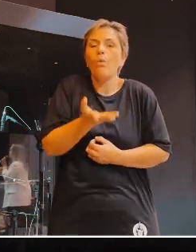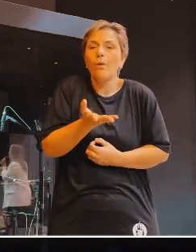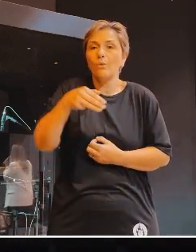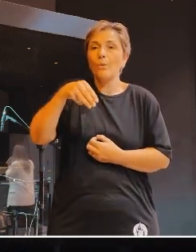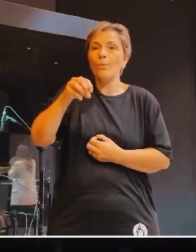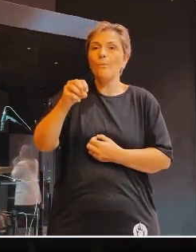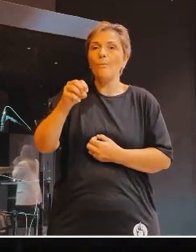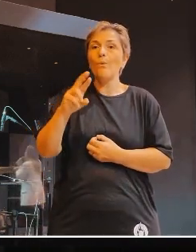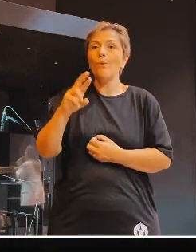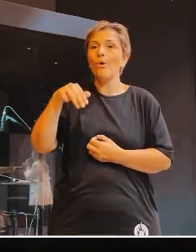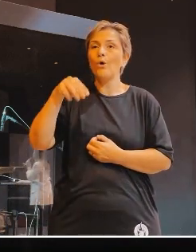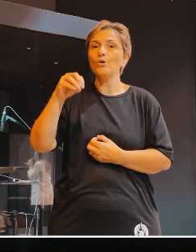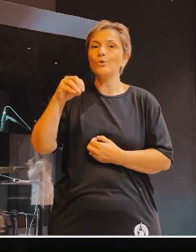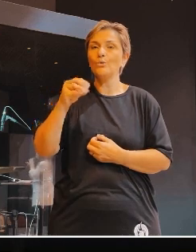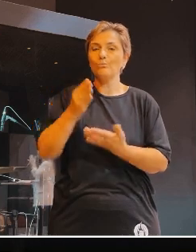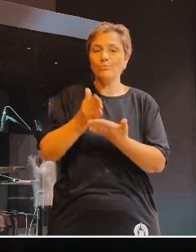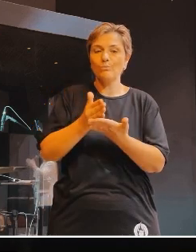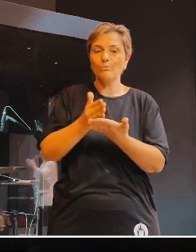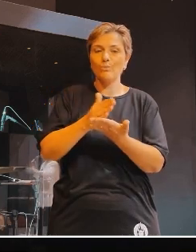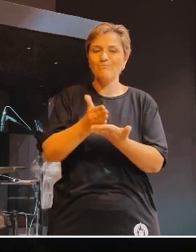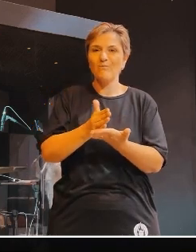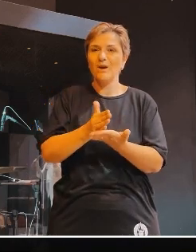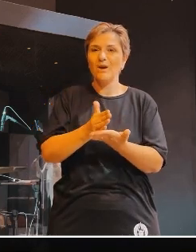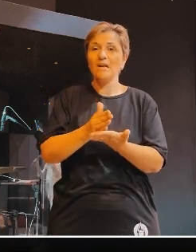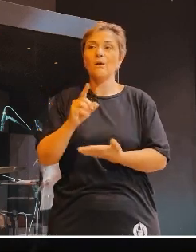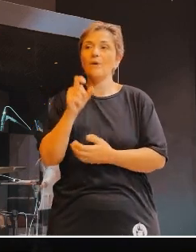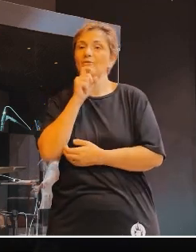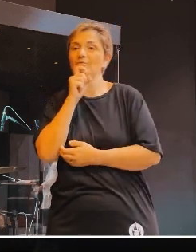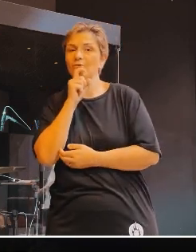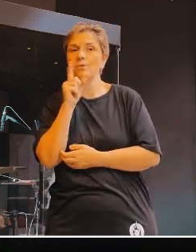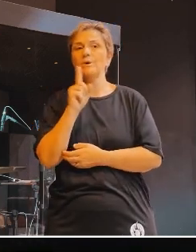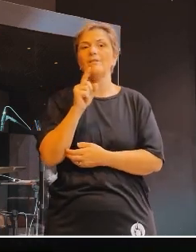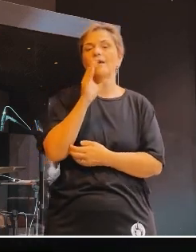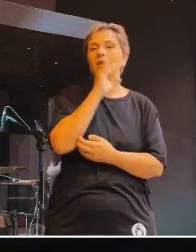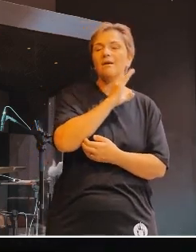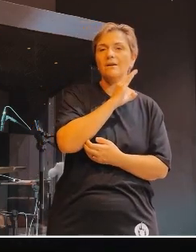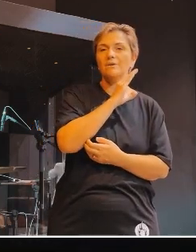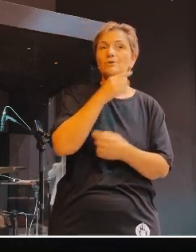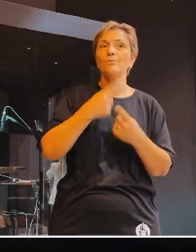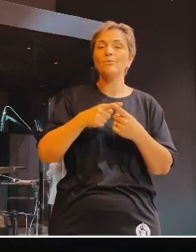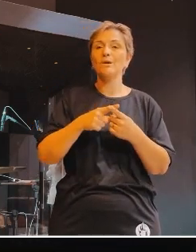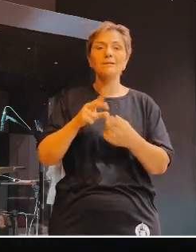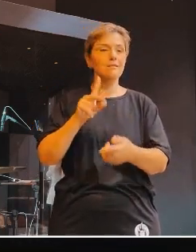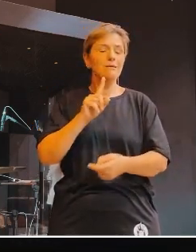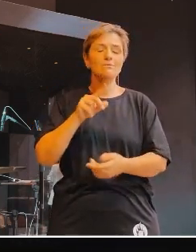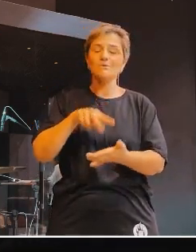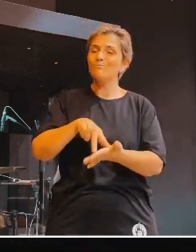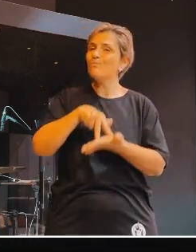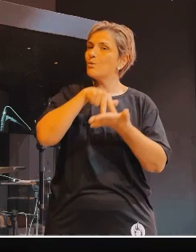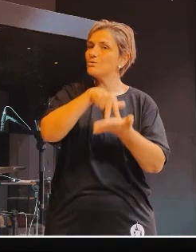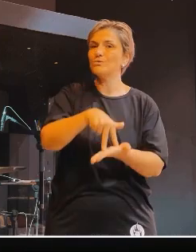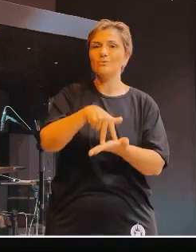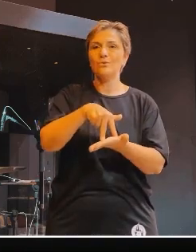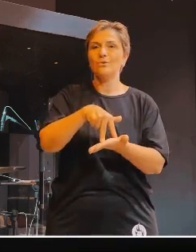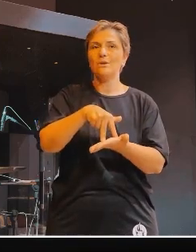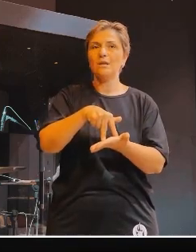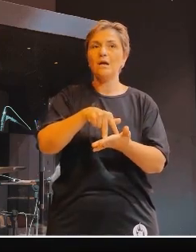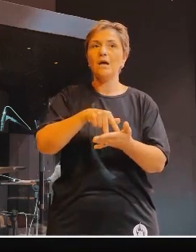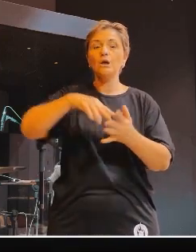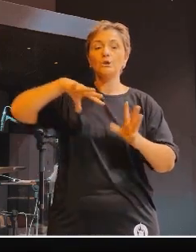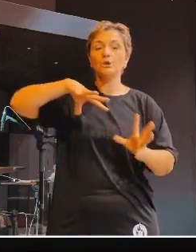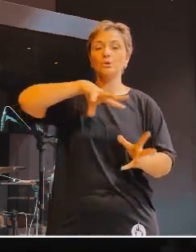morno, o indeciso, que não é frio nem quente, porque não se posiciona no mundo